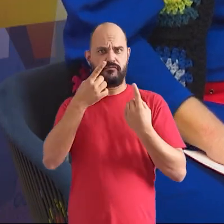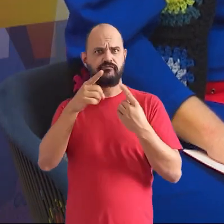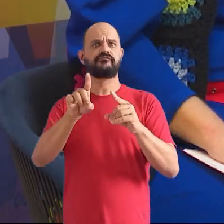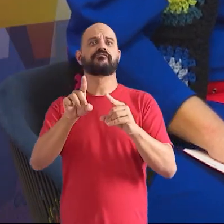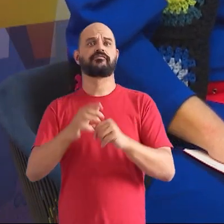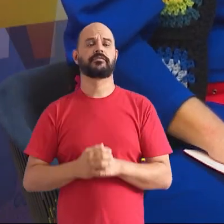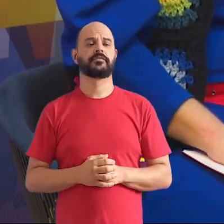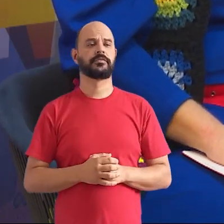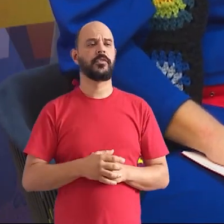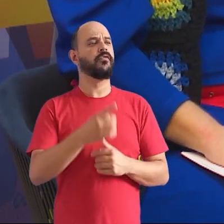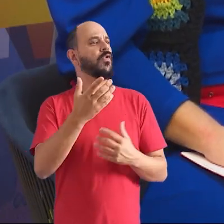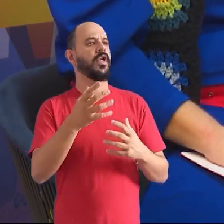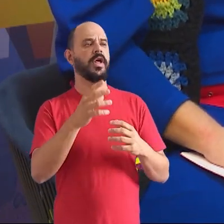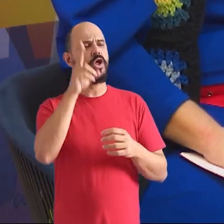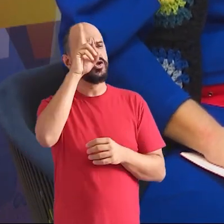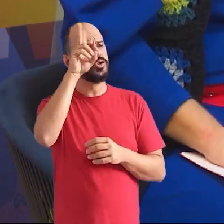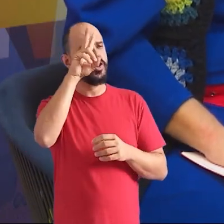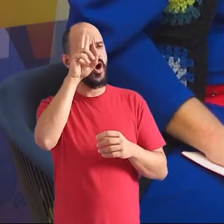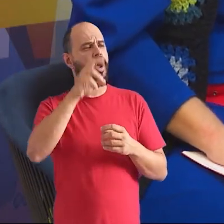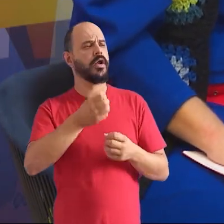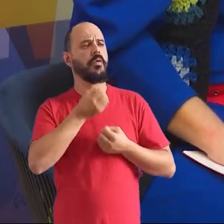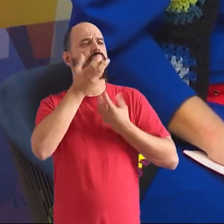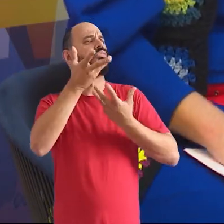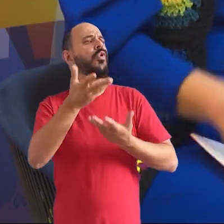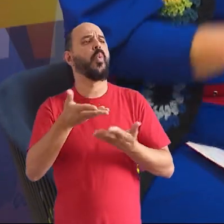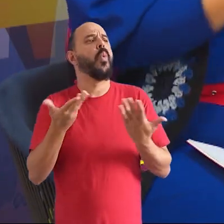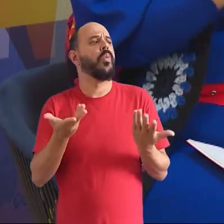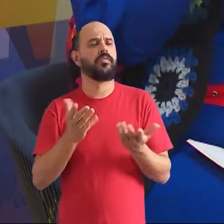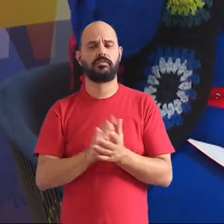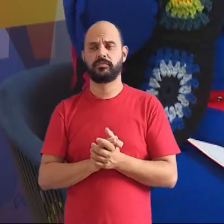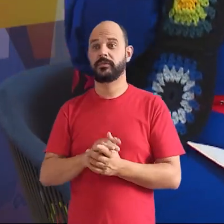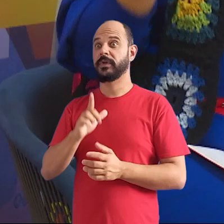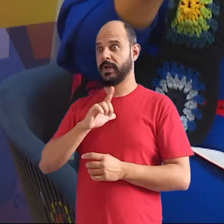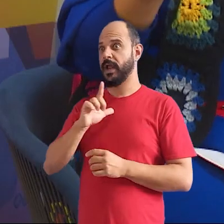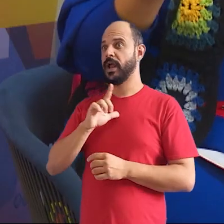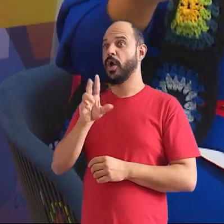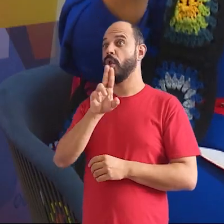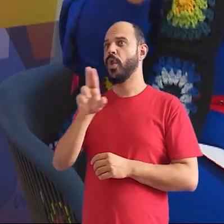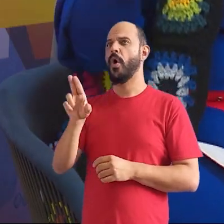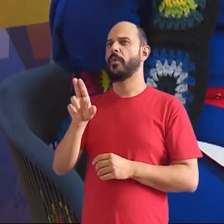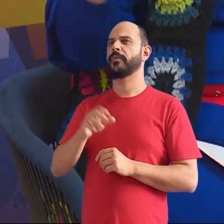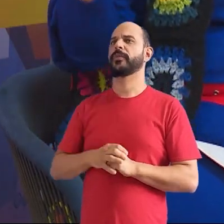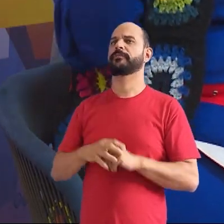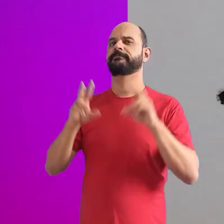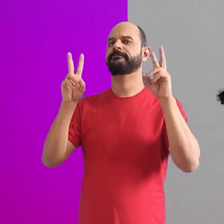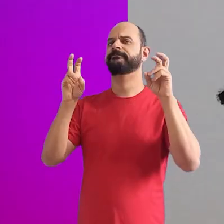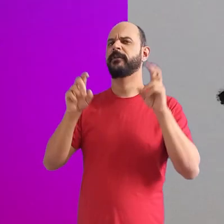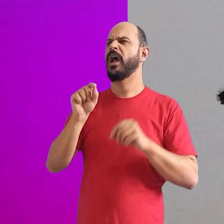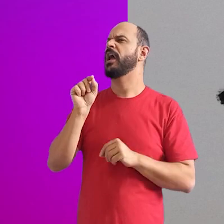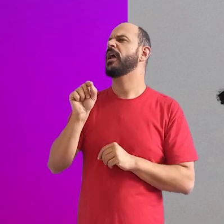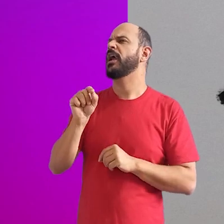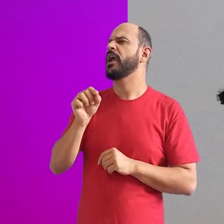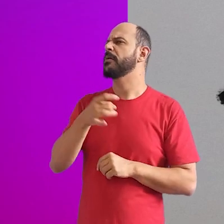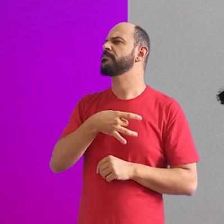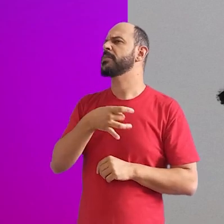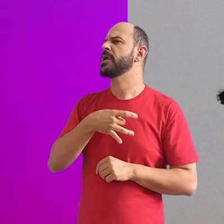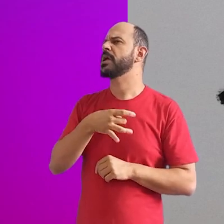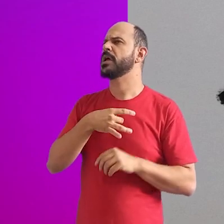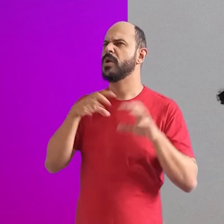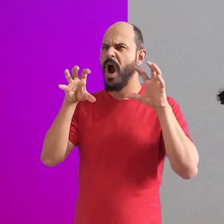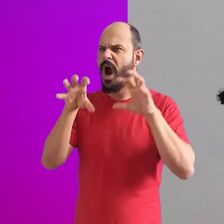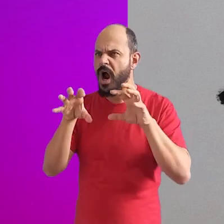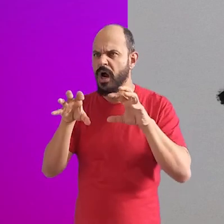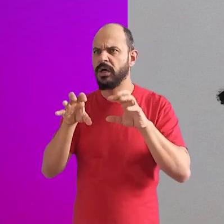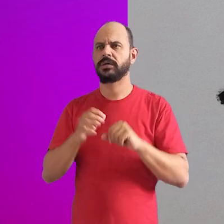E qual a história de terror que a senhora vai contar pra gente? É uma história chamada Quem Tem Medo